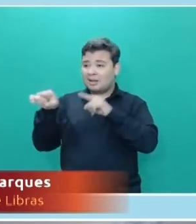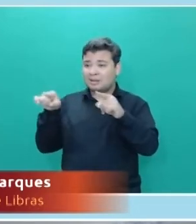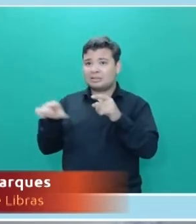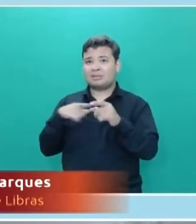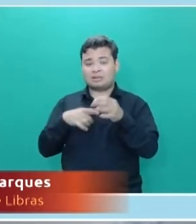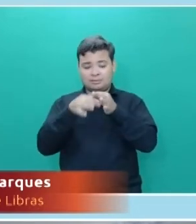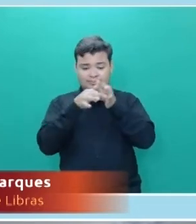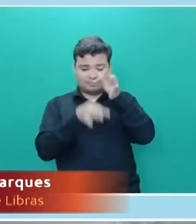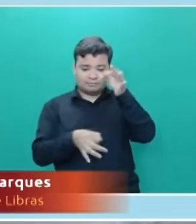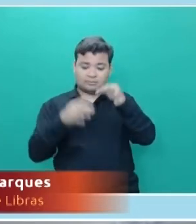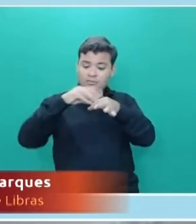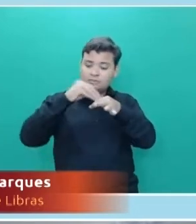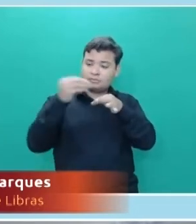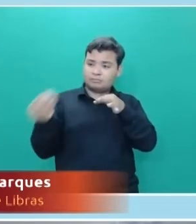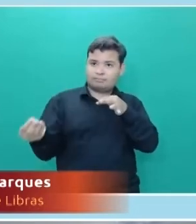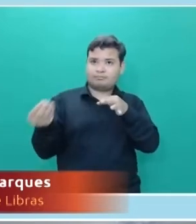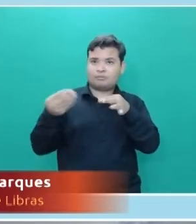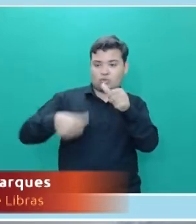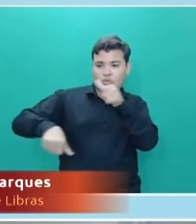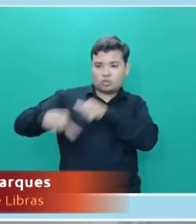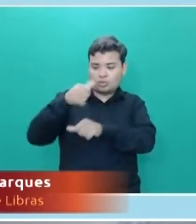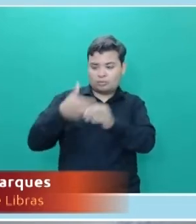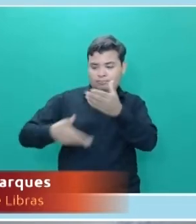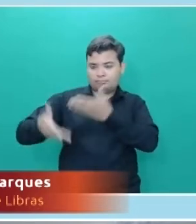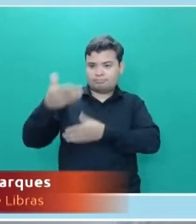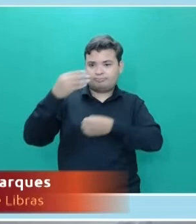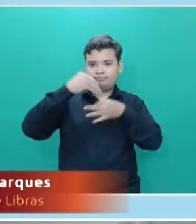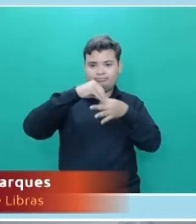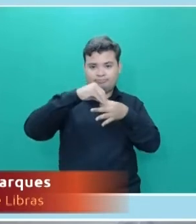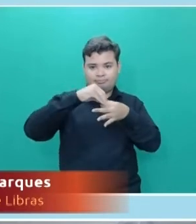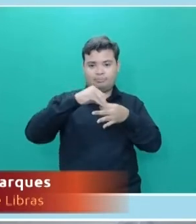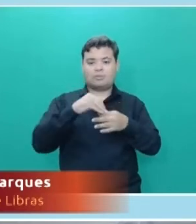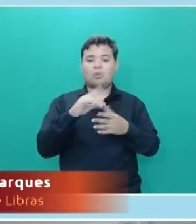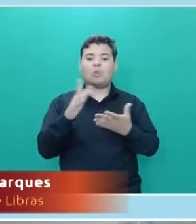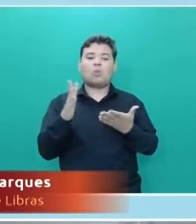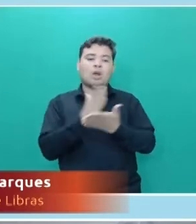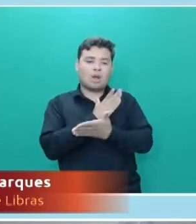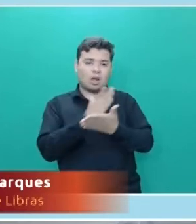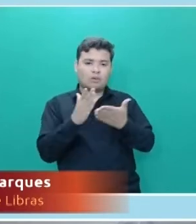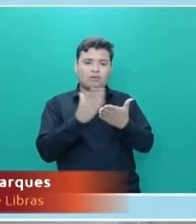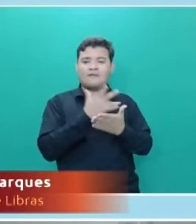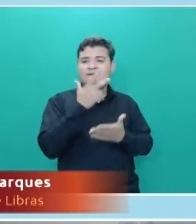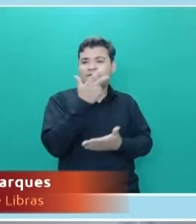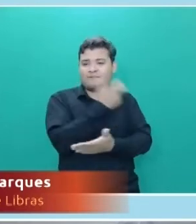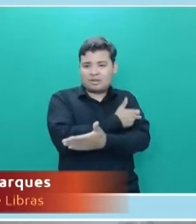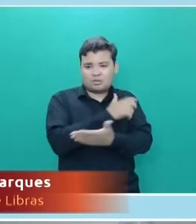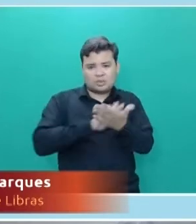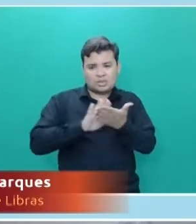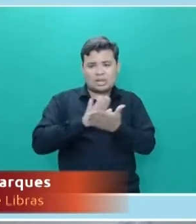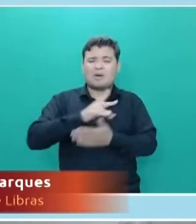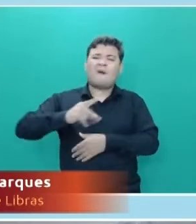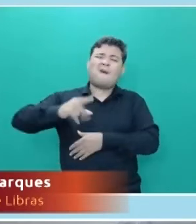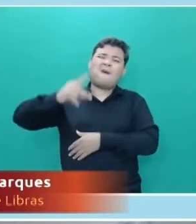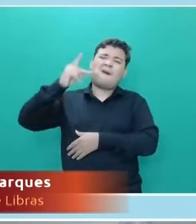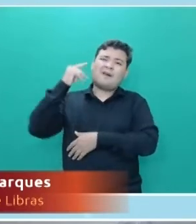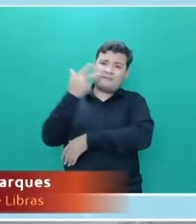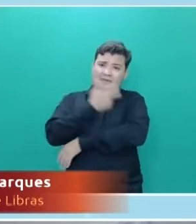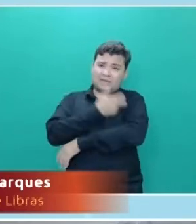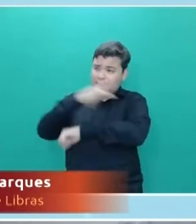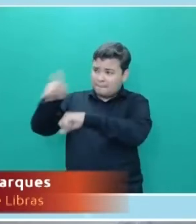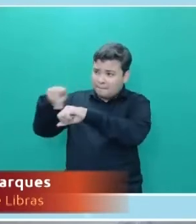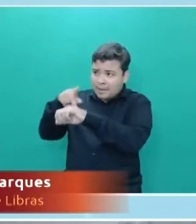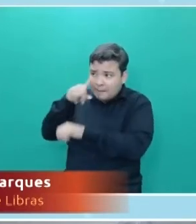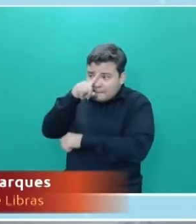medula óssea, ou pessoas que não foram vacinadas ou foram vacinadas há muito tempo, que vão viajar para países de risco, precisam ser